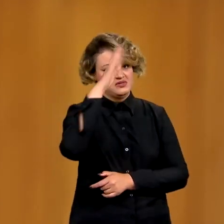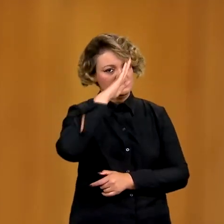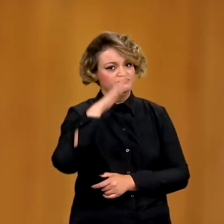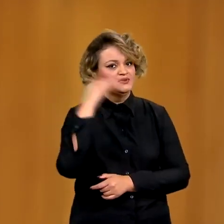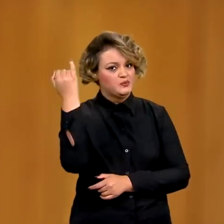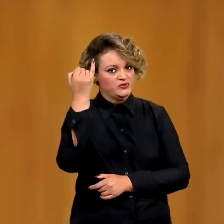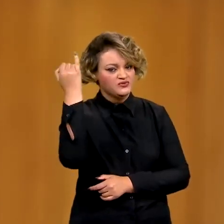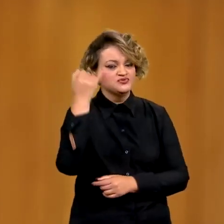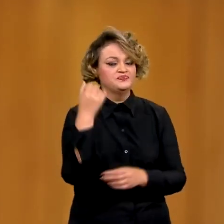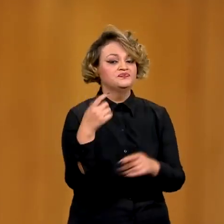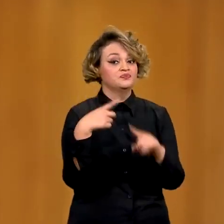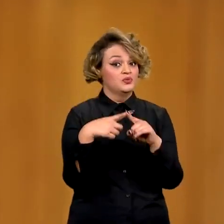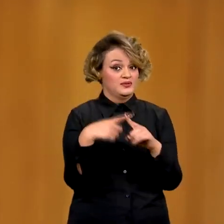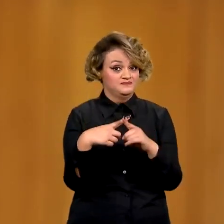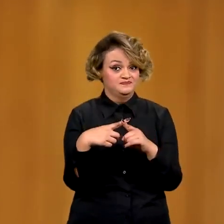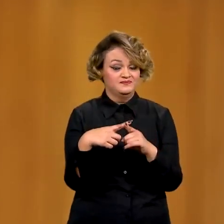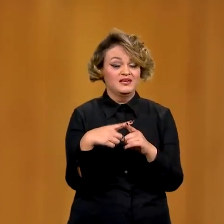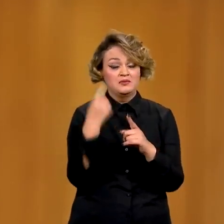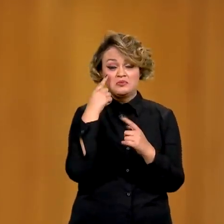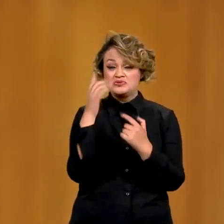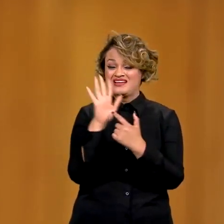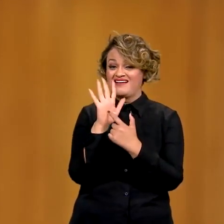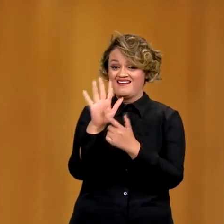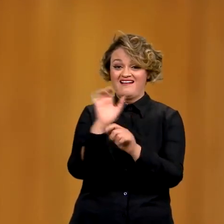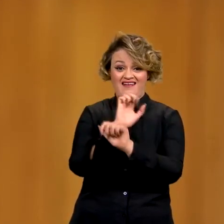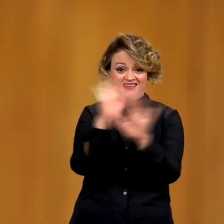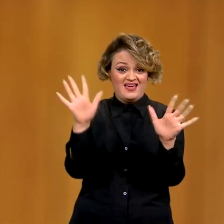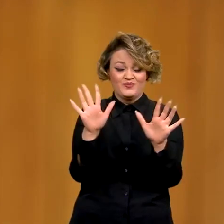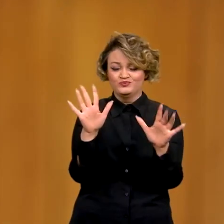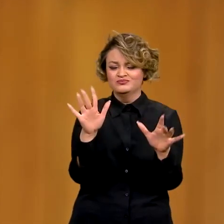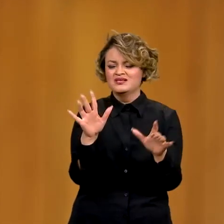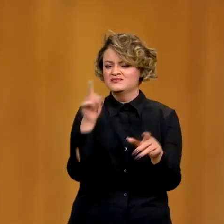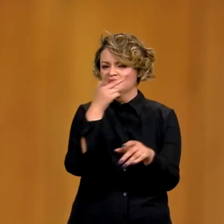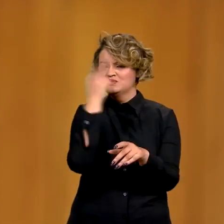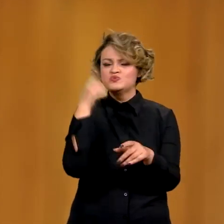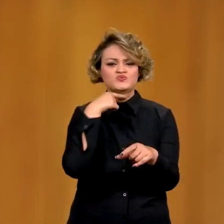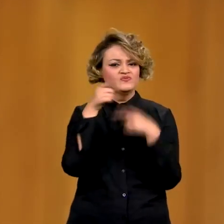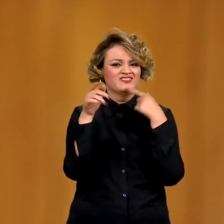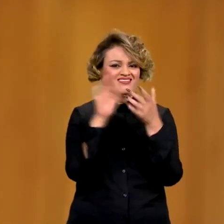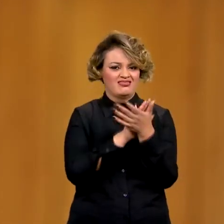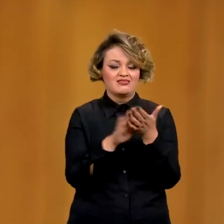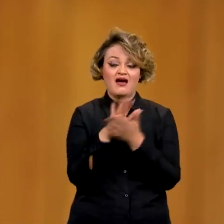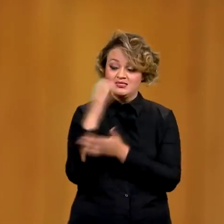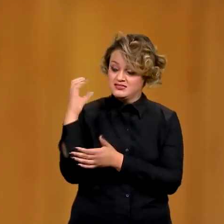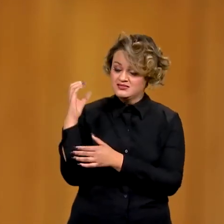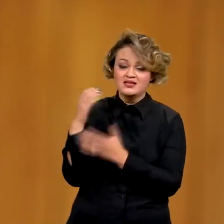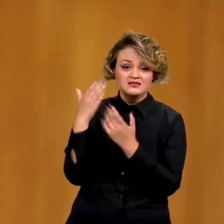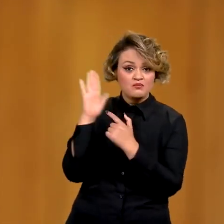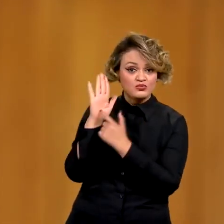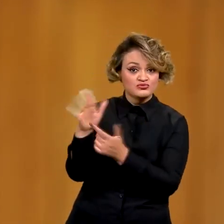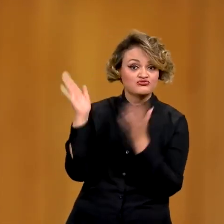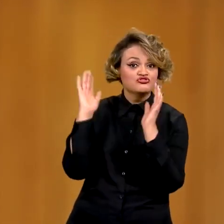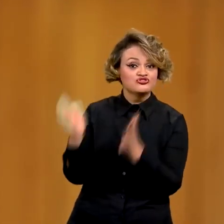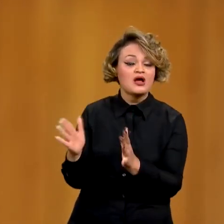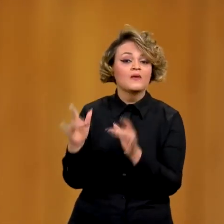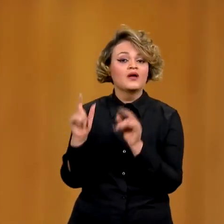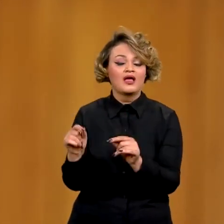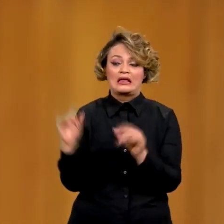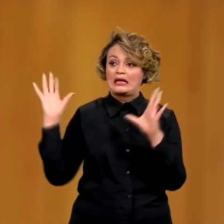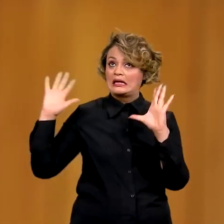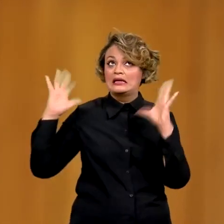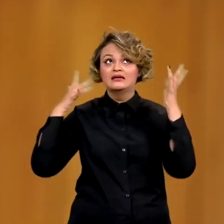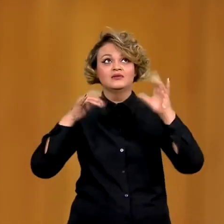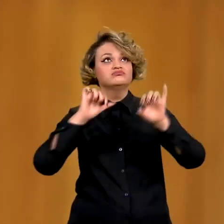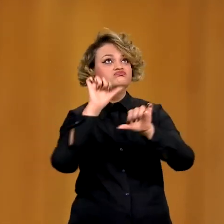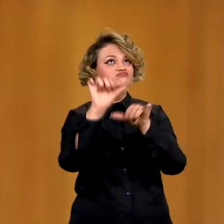porque já está claro hoje ninguém tem mais dúvida a ciência já provou de que o clima